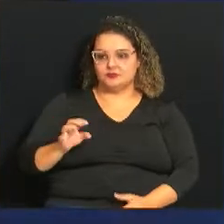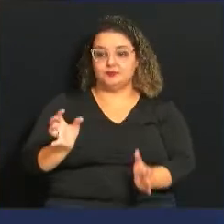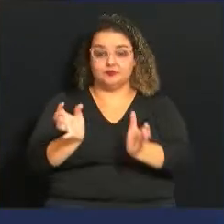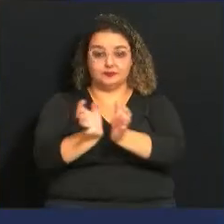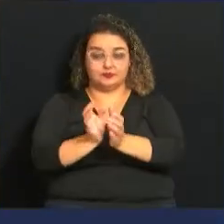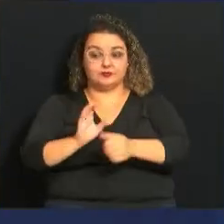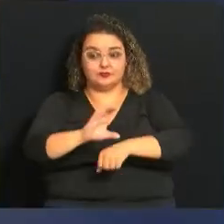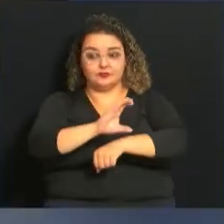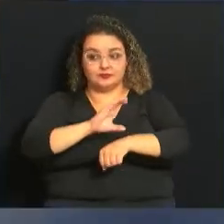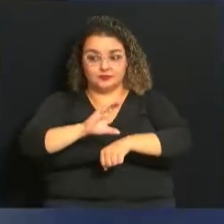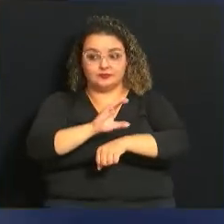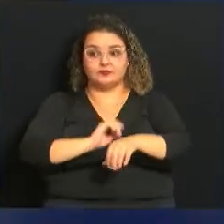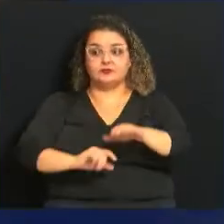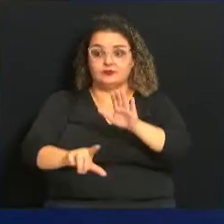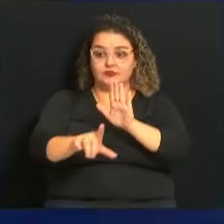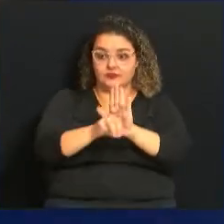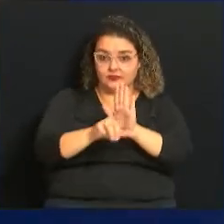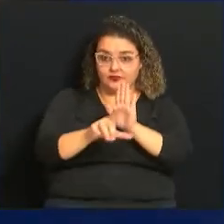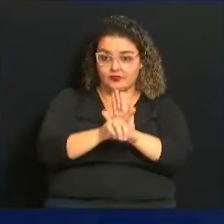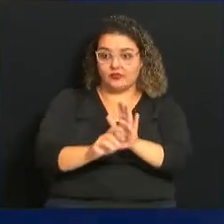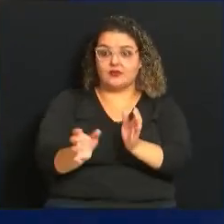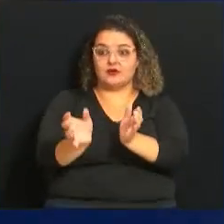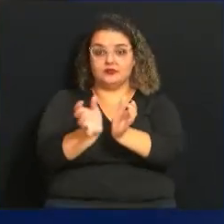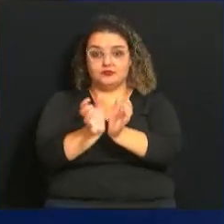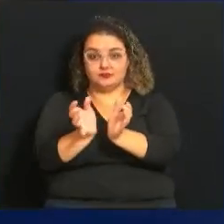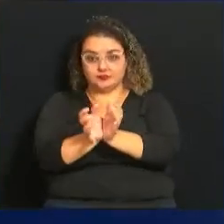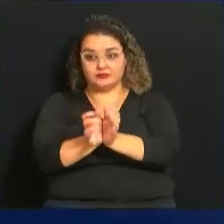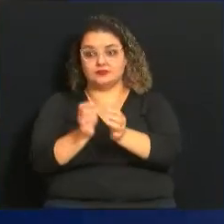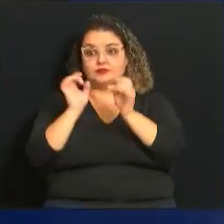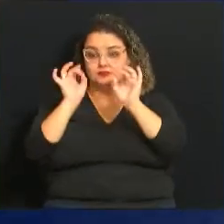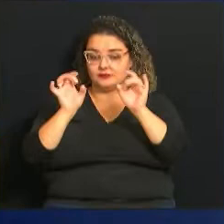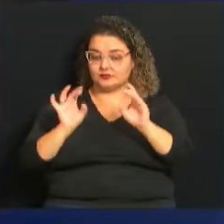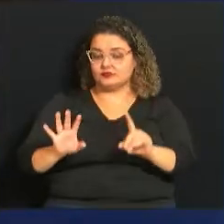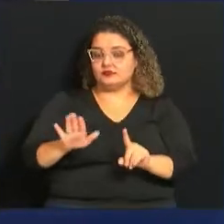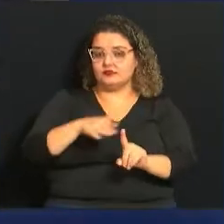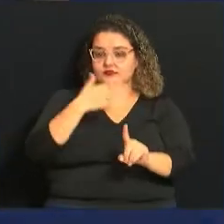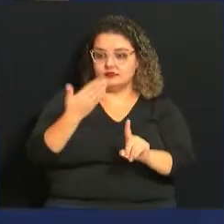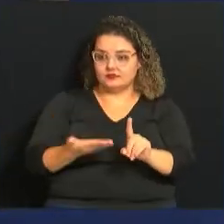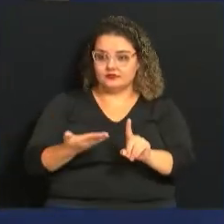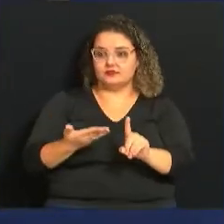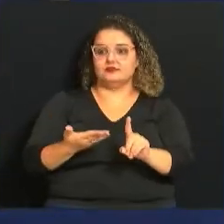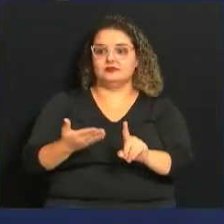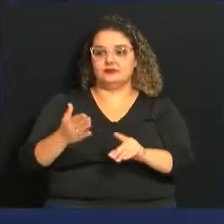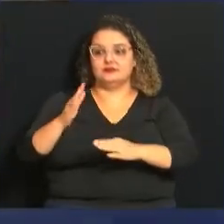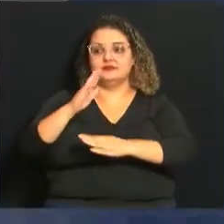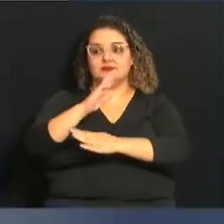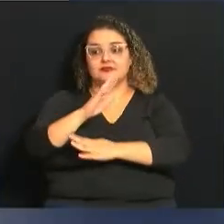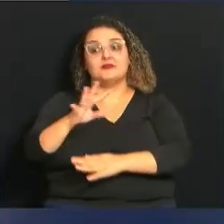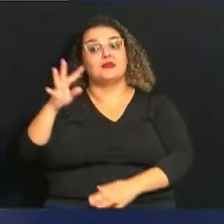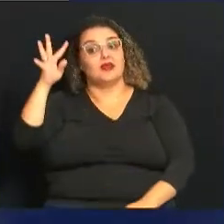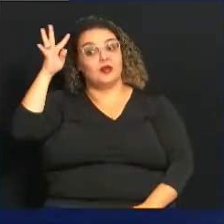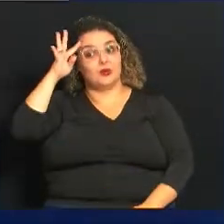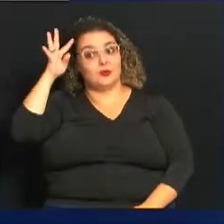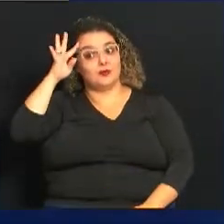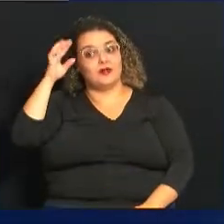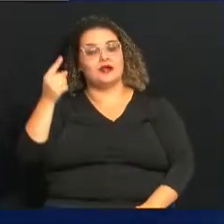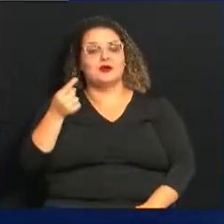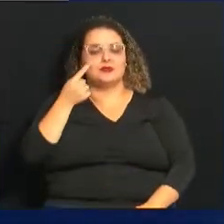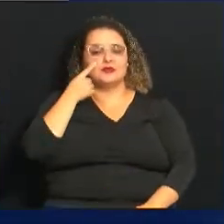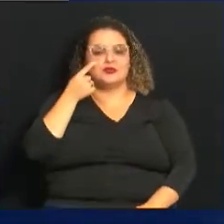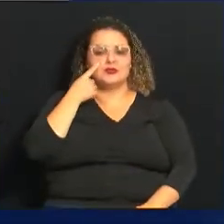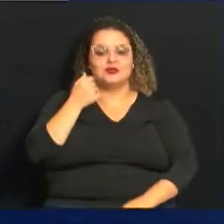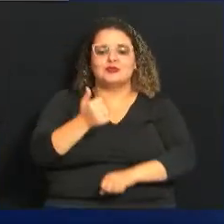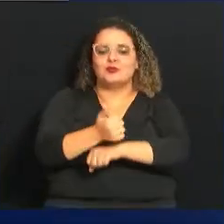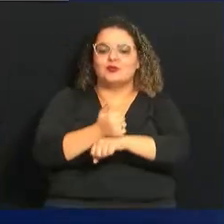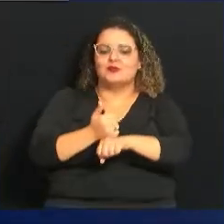Constituição e Legalidade e da Comissão Especial de Honraria da Câmara. E quarta-feira é dia do quadro Se